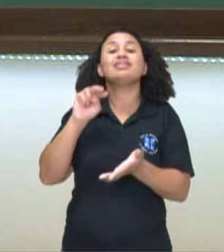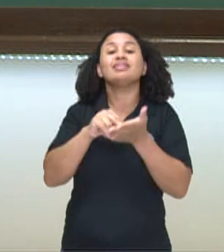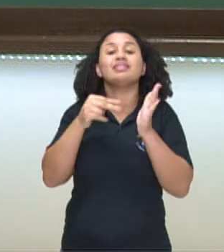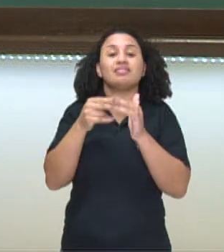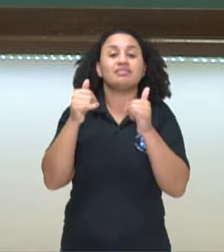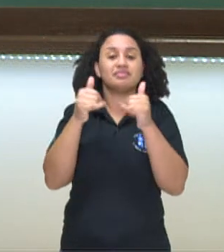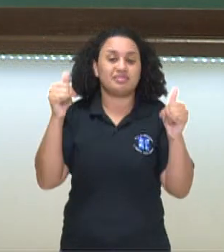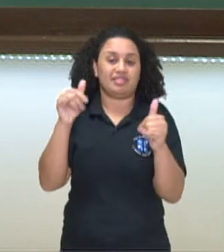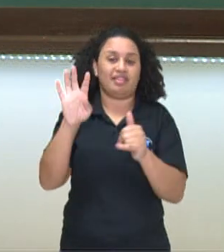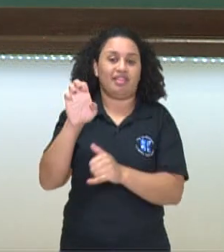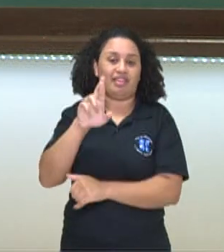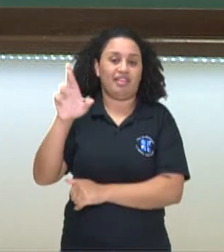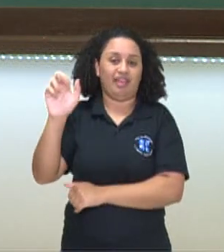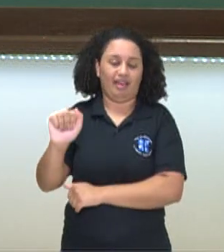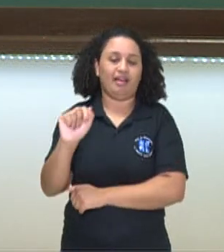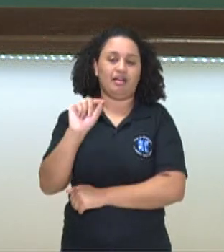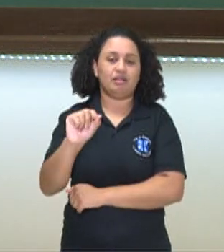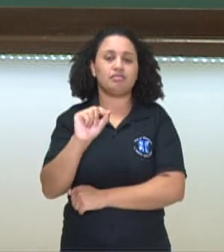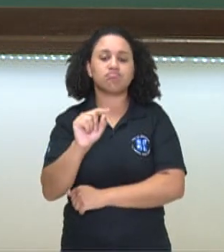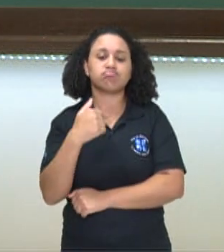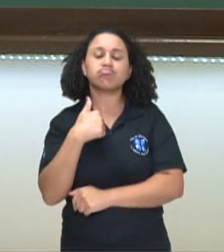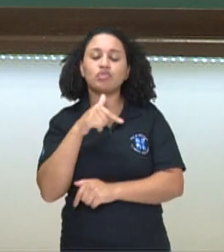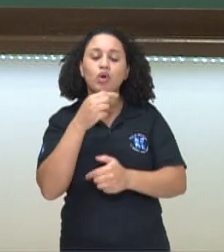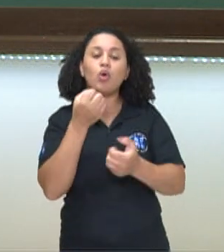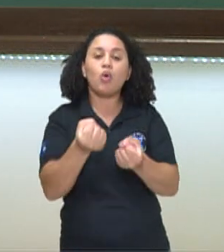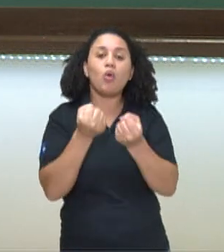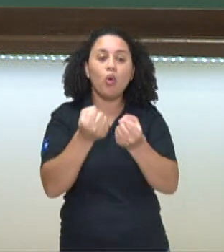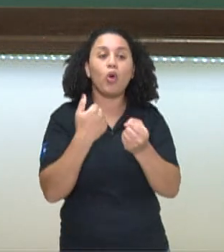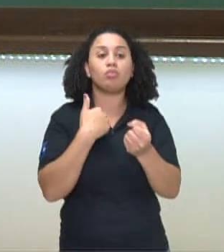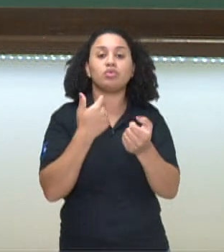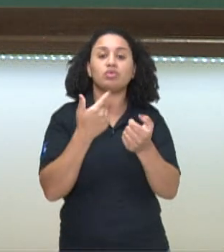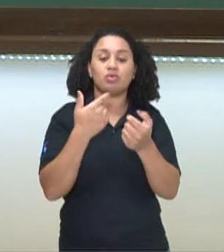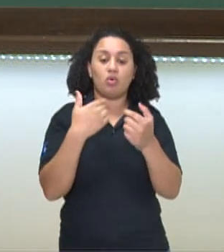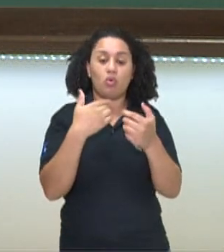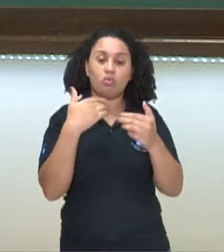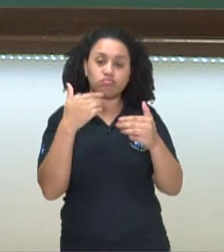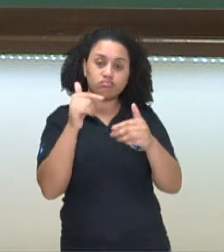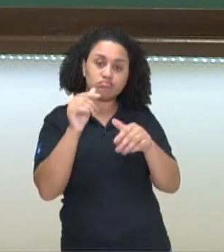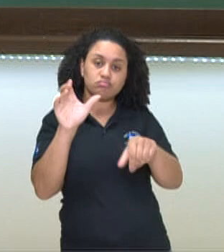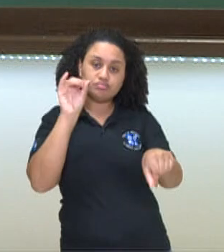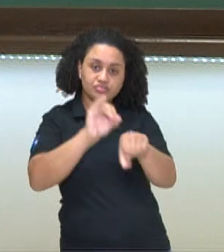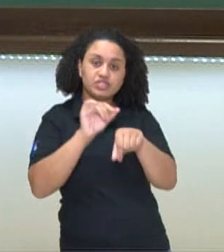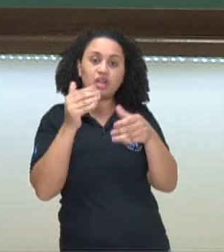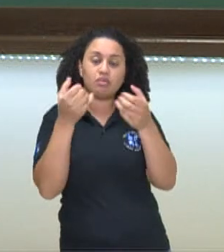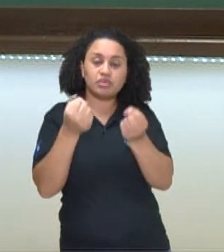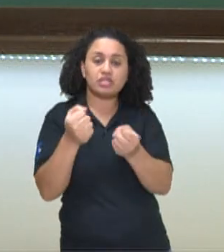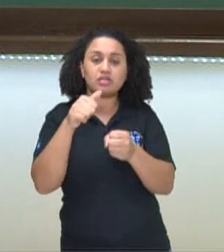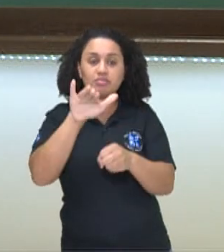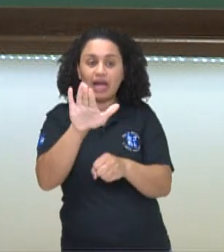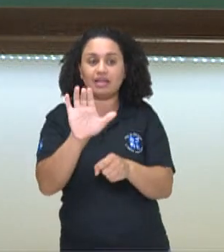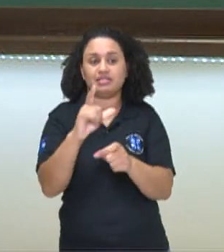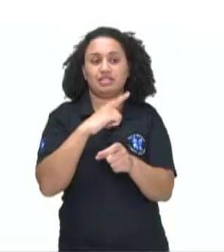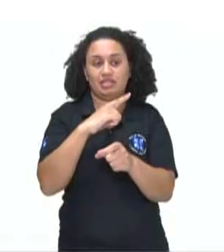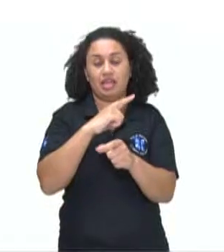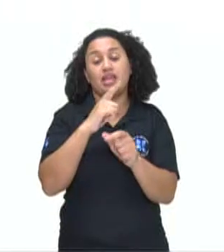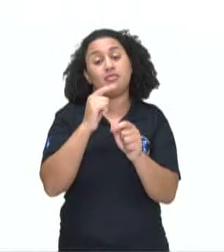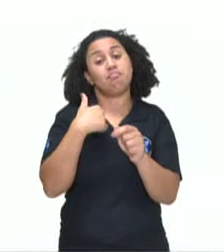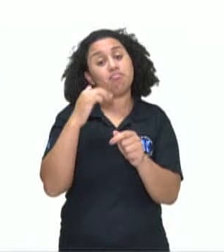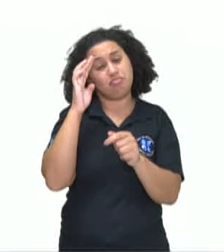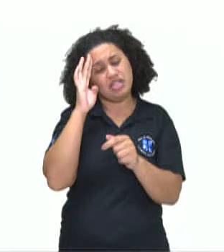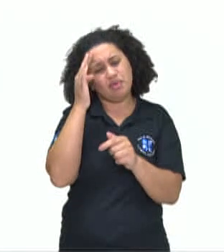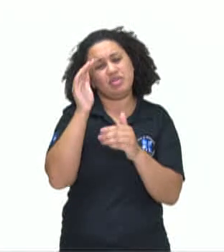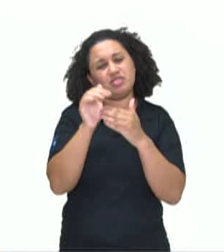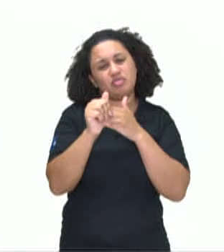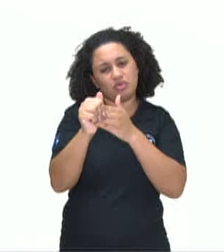geral? É ligar um corpo numa massa maior, uma fonte de cargas e de preferencialmente condutora. Ok?